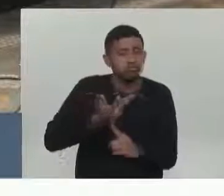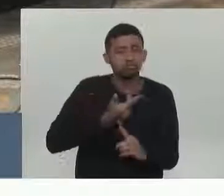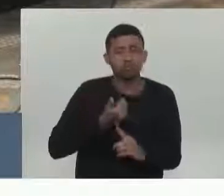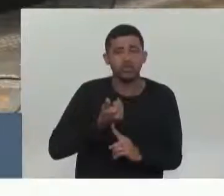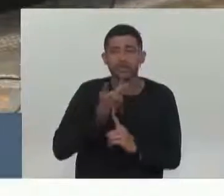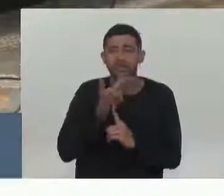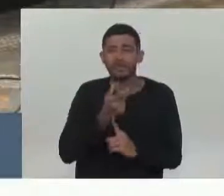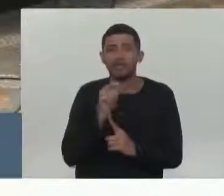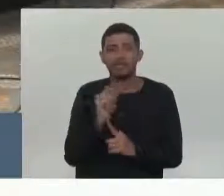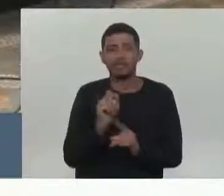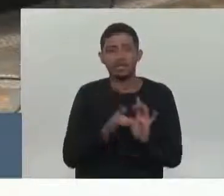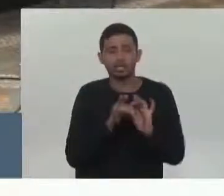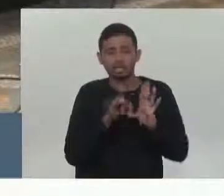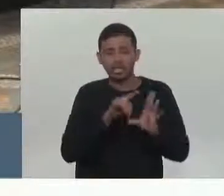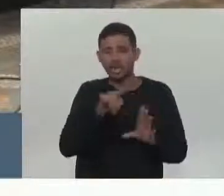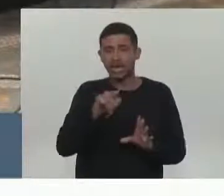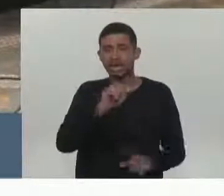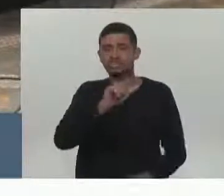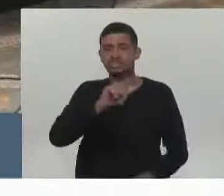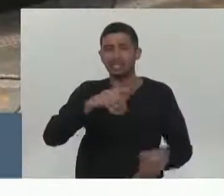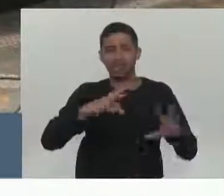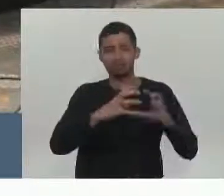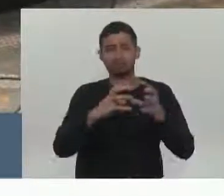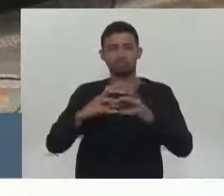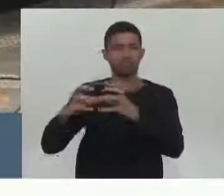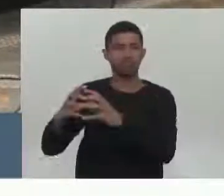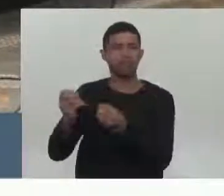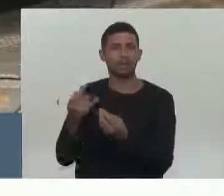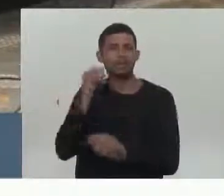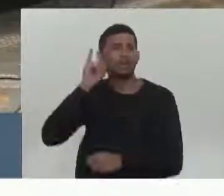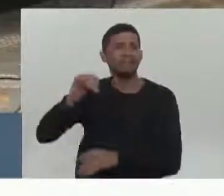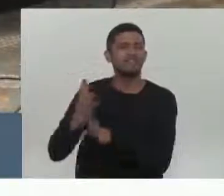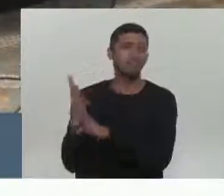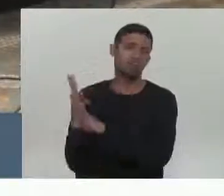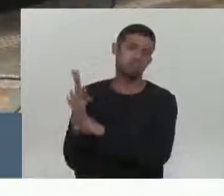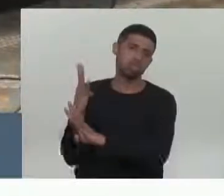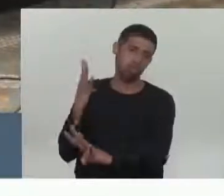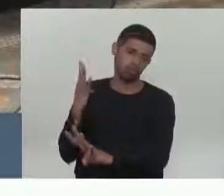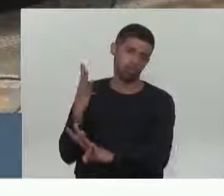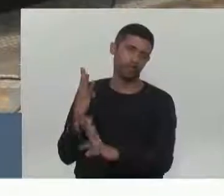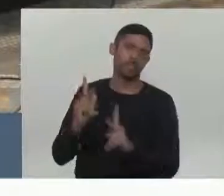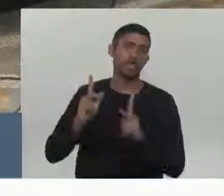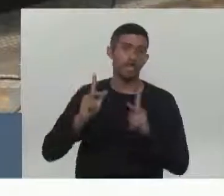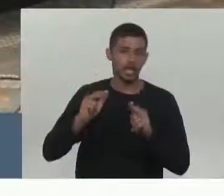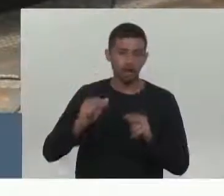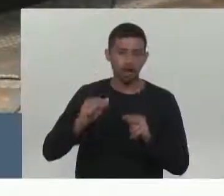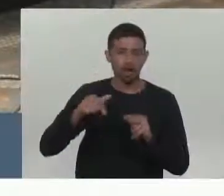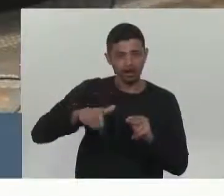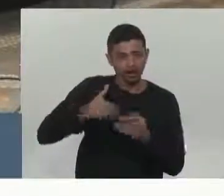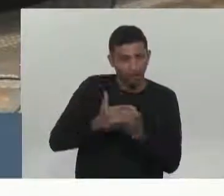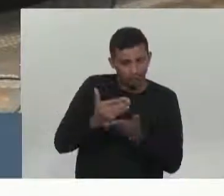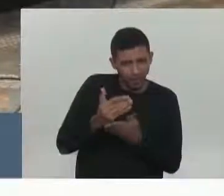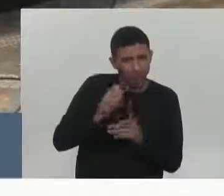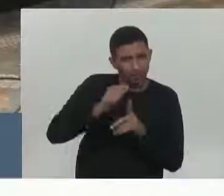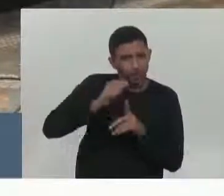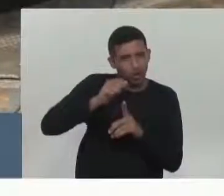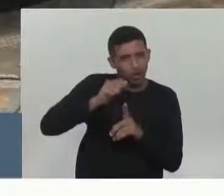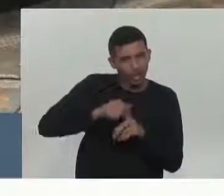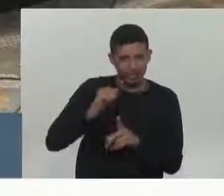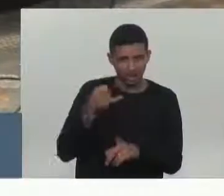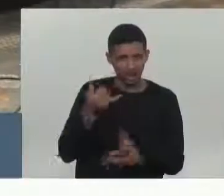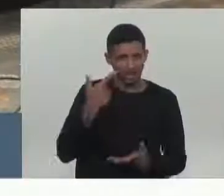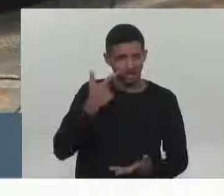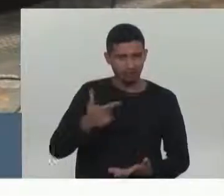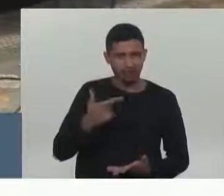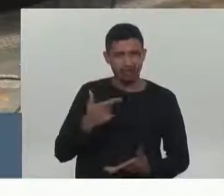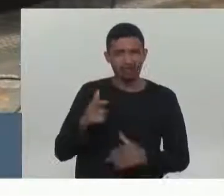respeito à disponibilidade de salas de aulas para que não haja filas como as que aconteceram no início desse ano letivo em várias